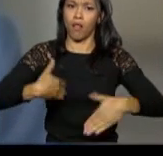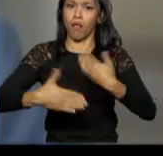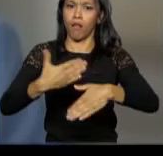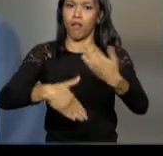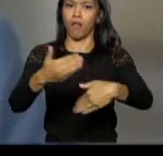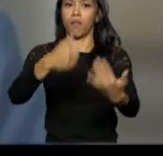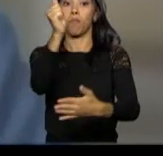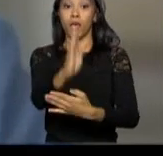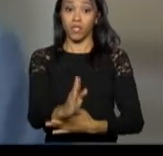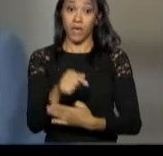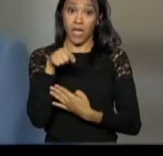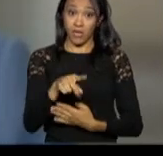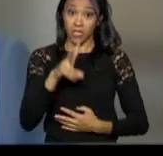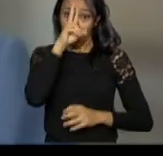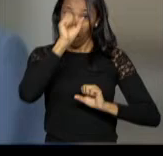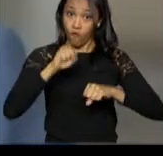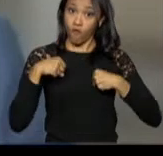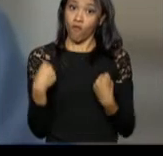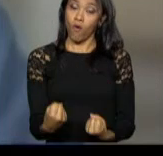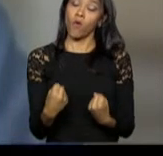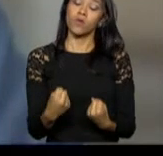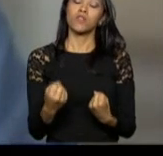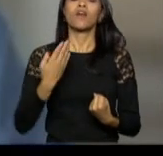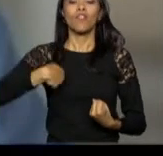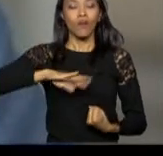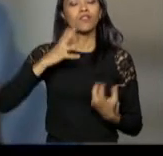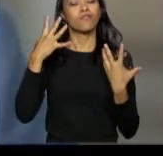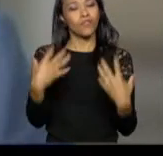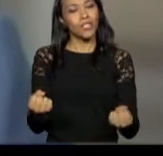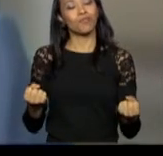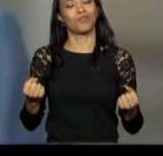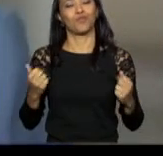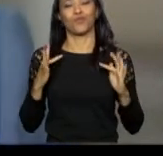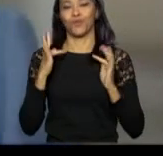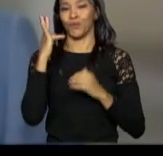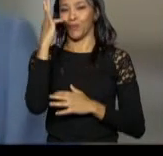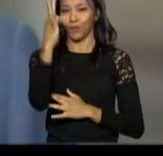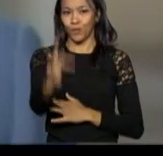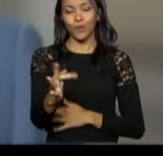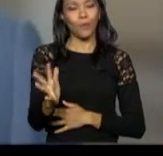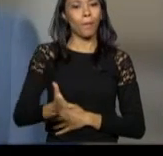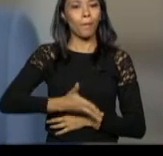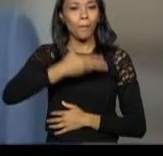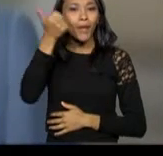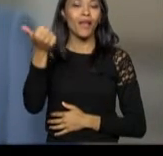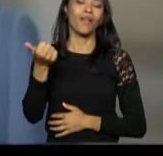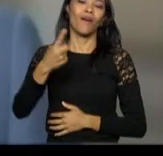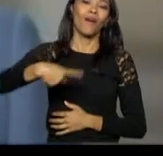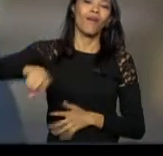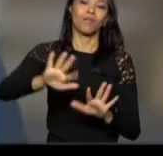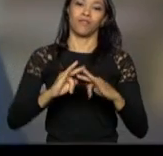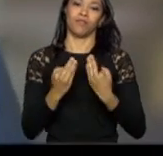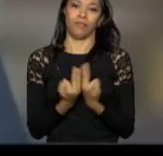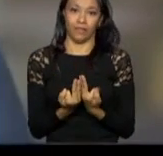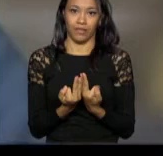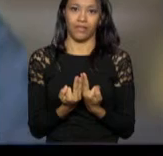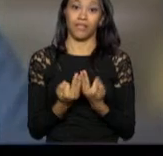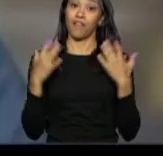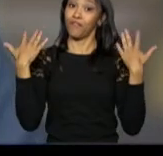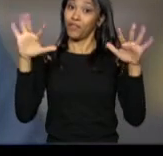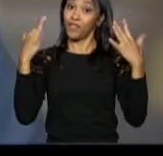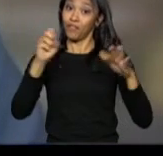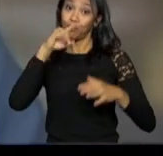esta força e esta energia, vamos construir um futuro cada vez melhor para as nossas famílias. Viva